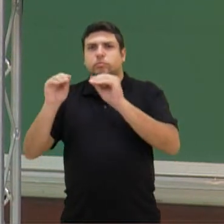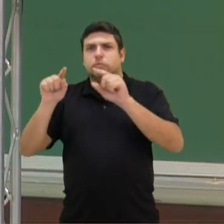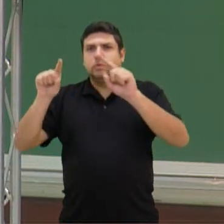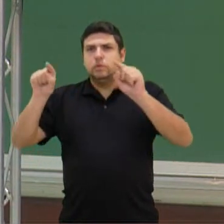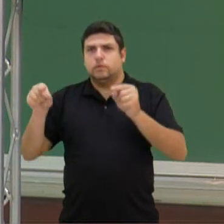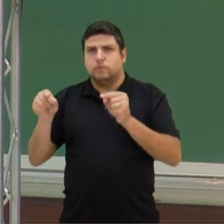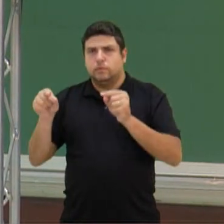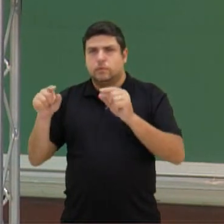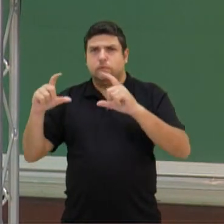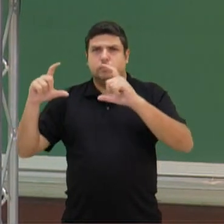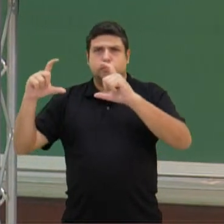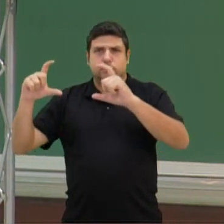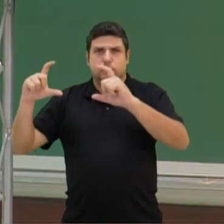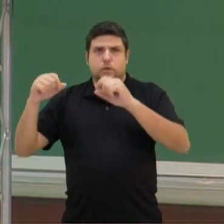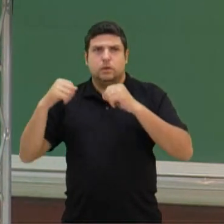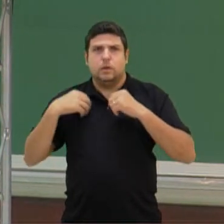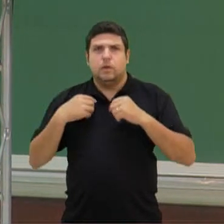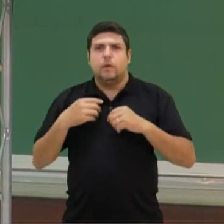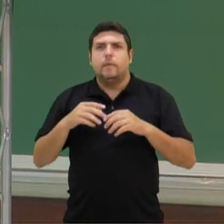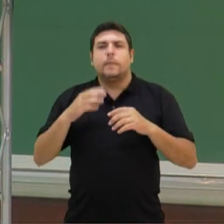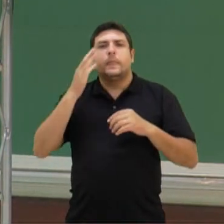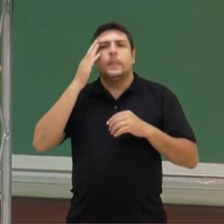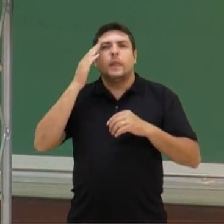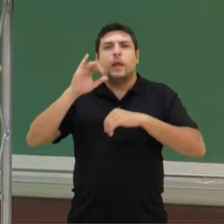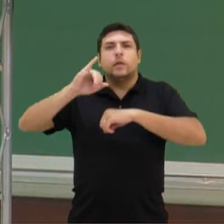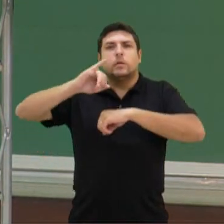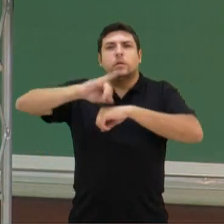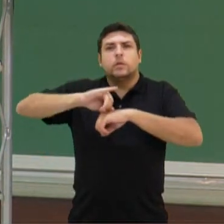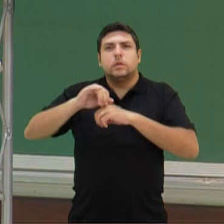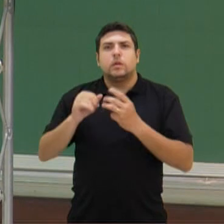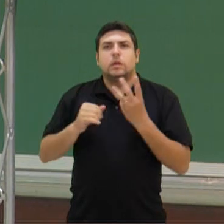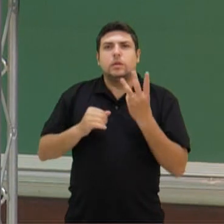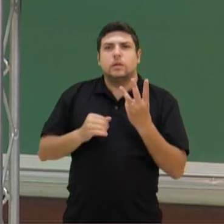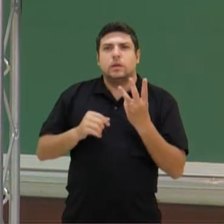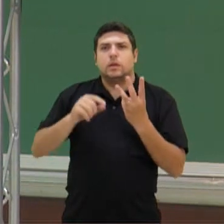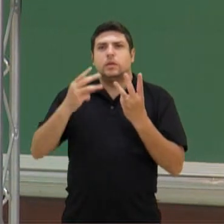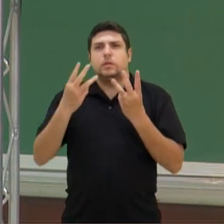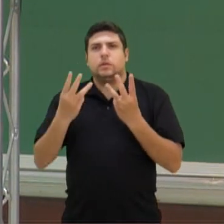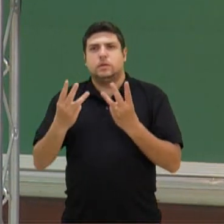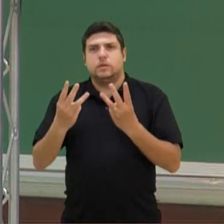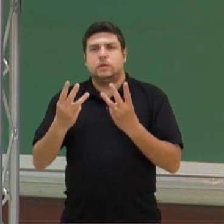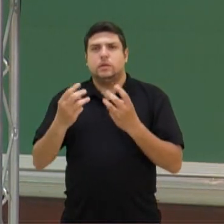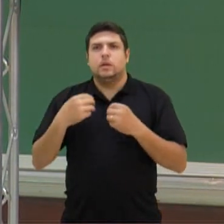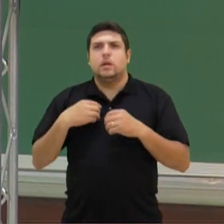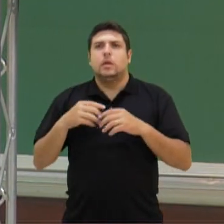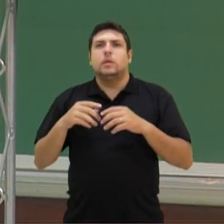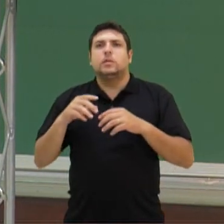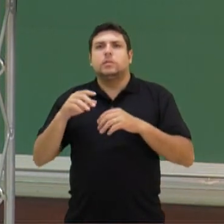o centro é 3 e 3. Concordam? Na equação da circunferência. Então, meu centro,